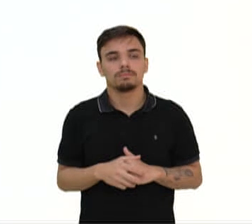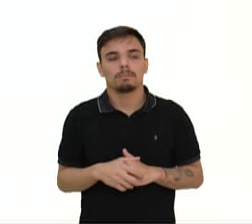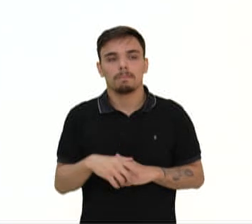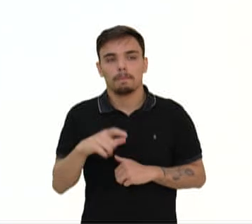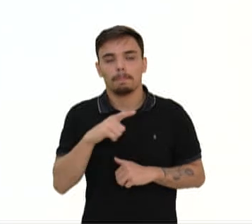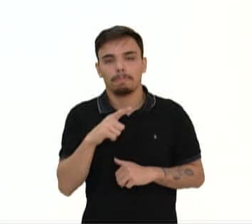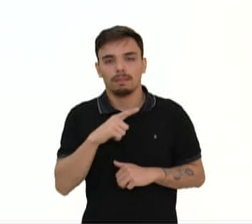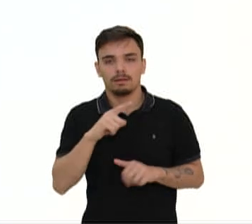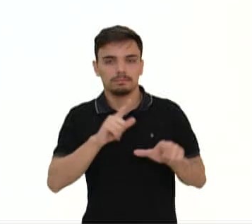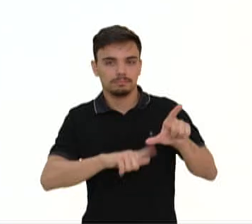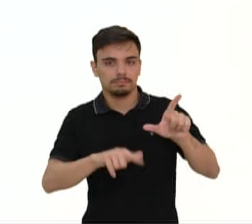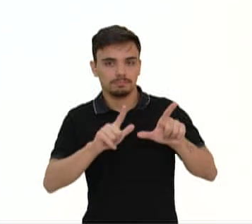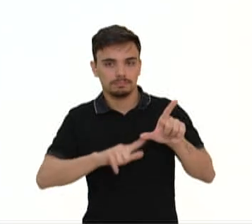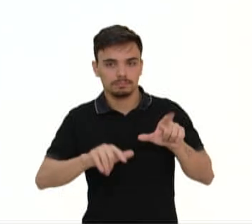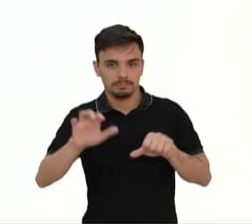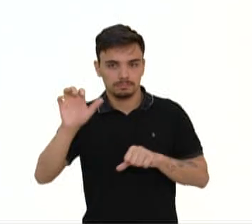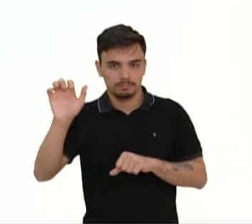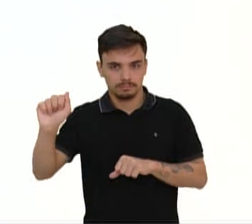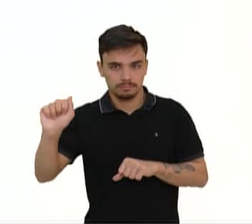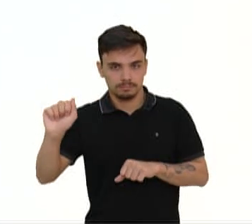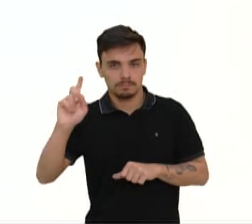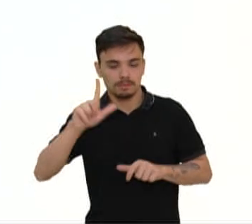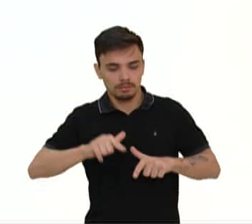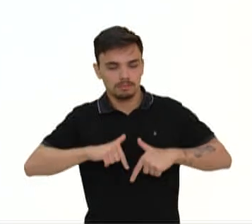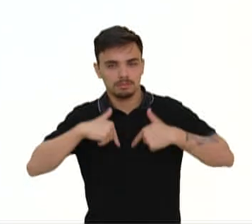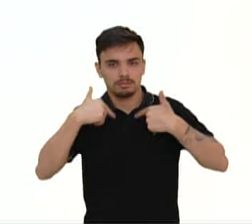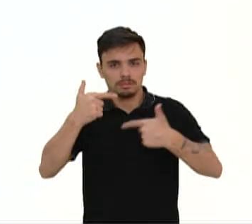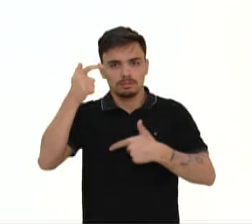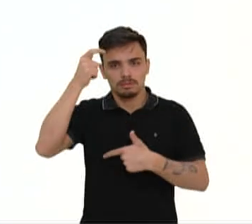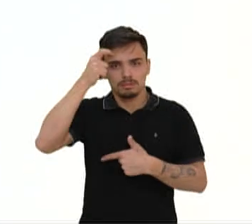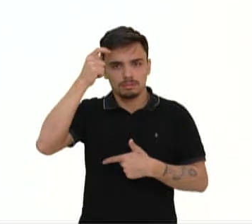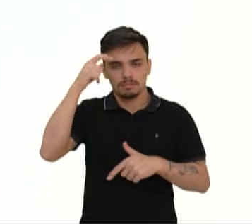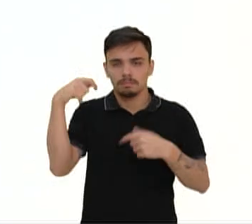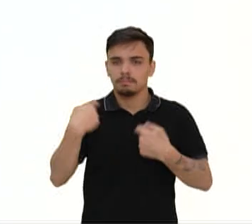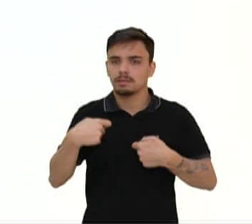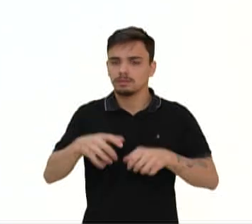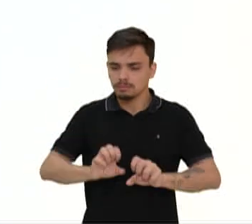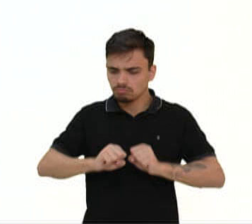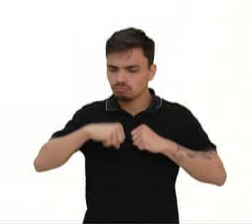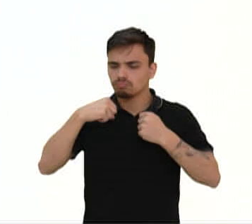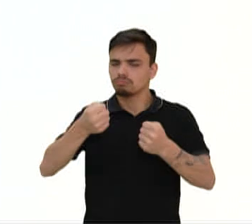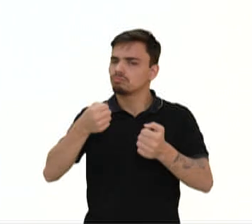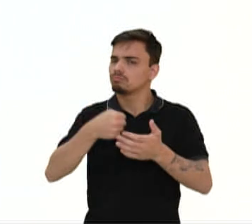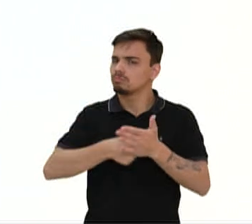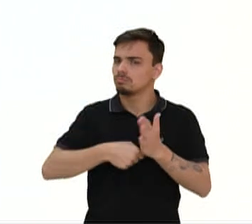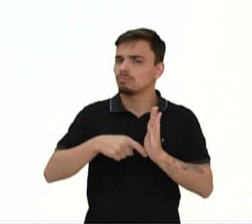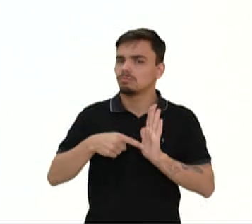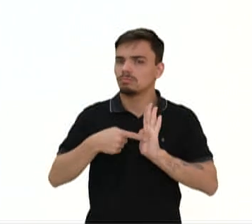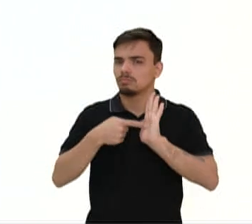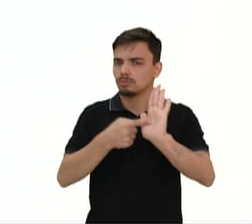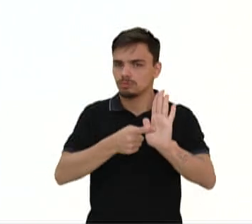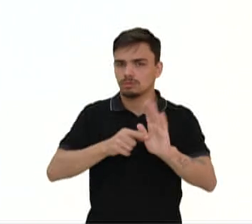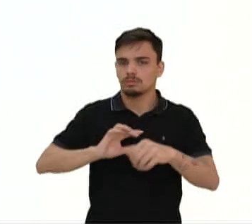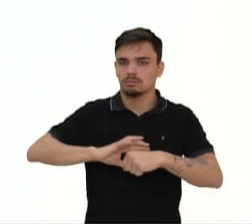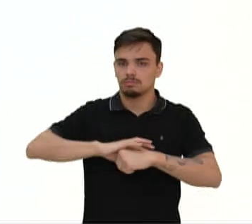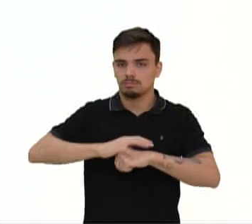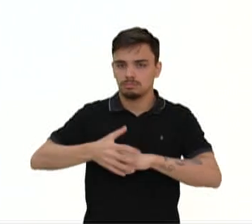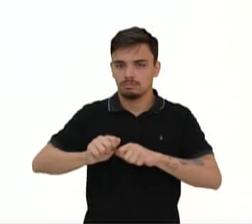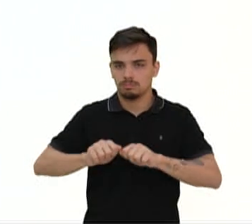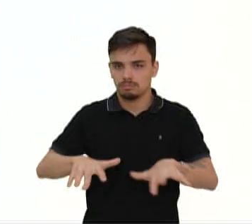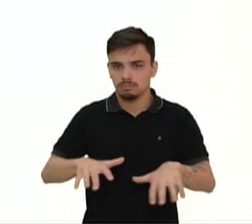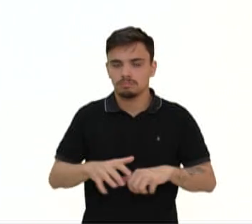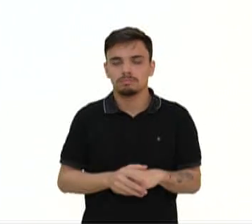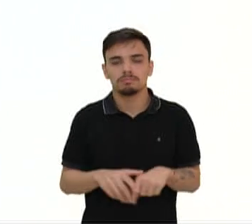Tenho a letra A. São atitudes conscientes que precisam ser reforçadas na pandemia. Letra